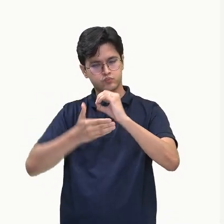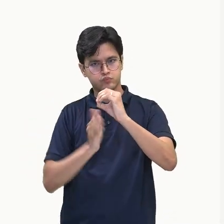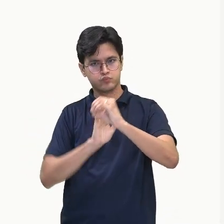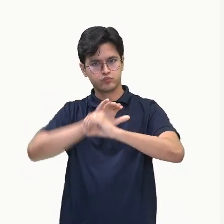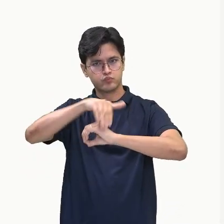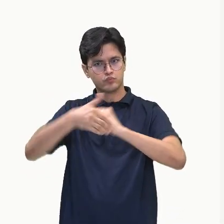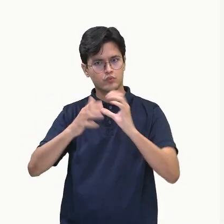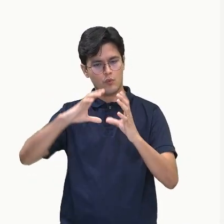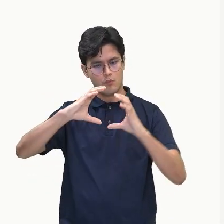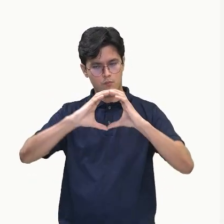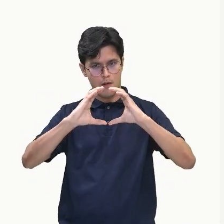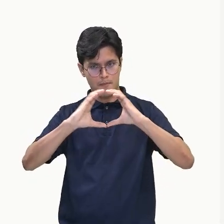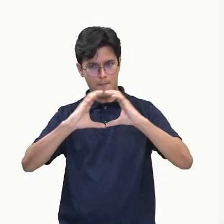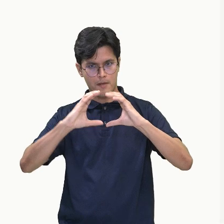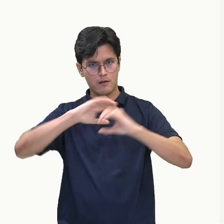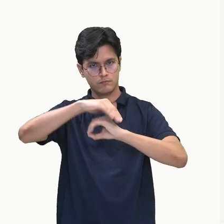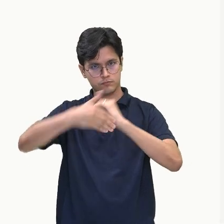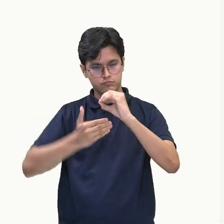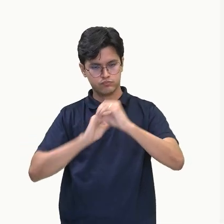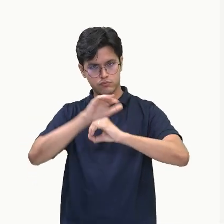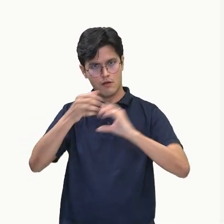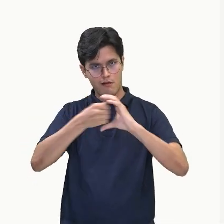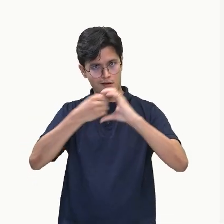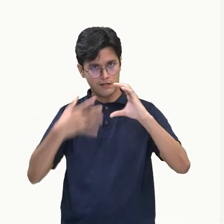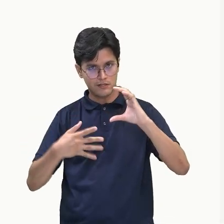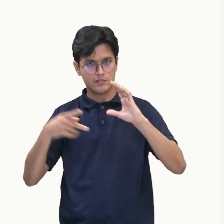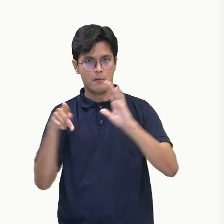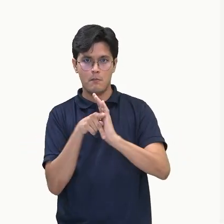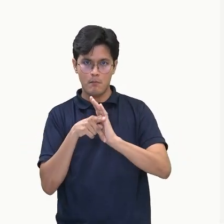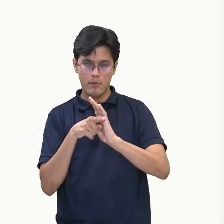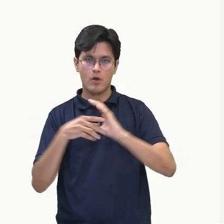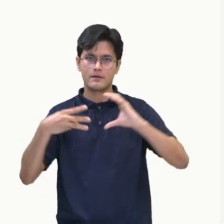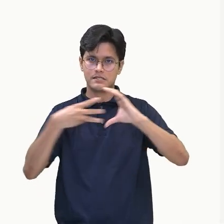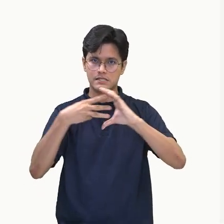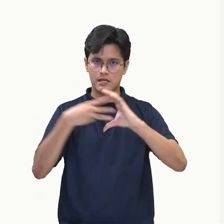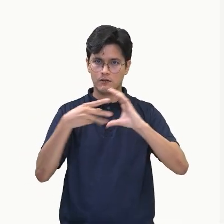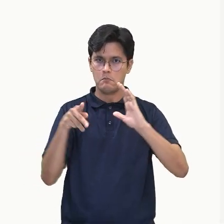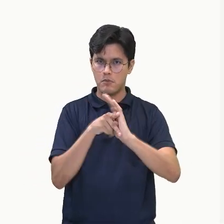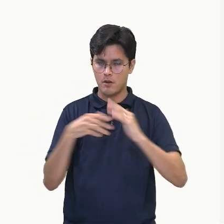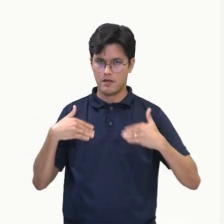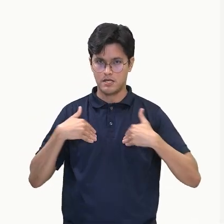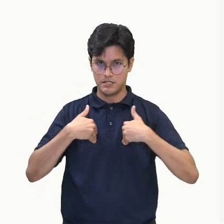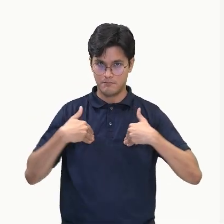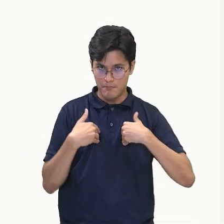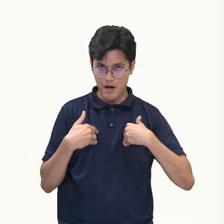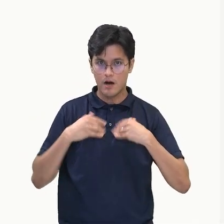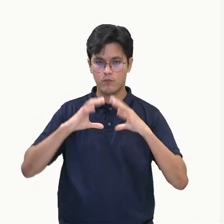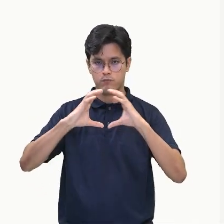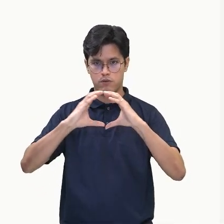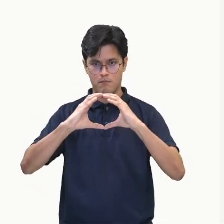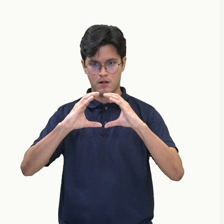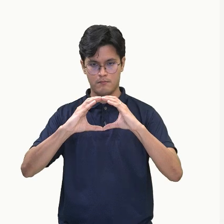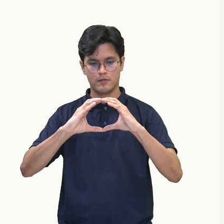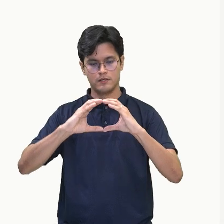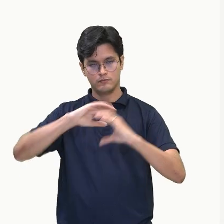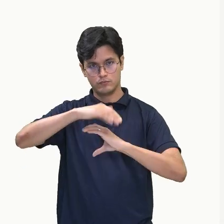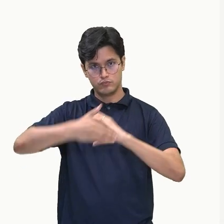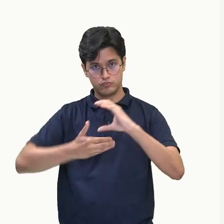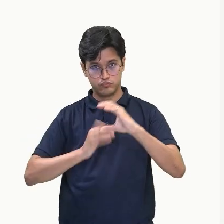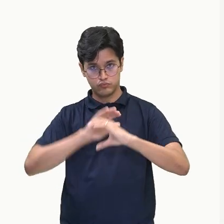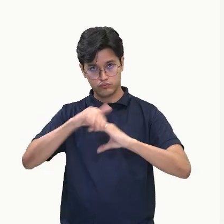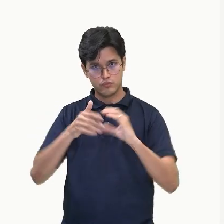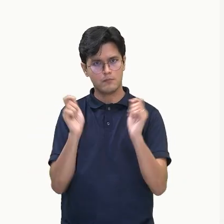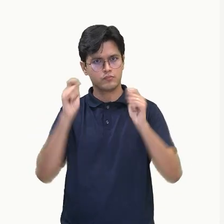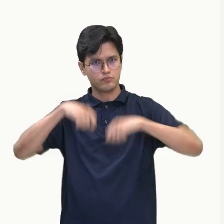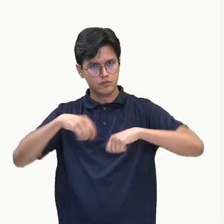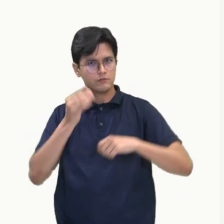de uma célula animal, tá? Ela é levemente esférica e, como você pode observar, ela